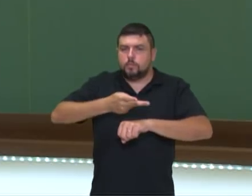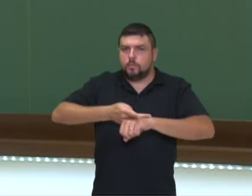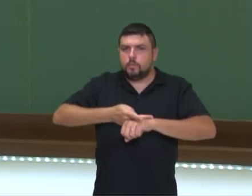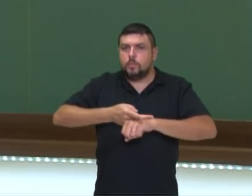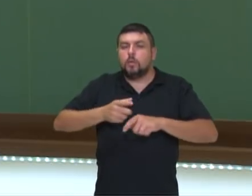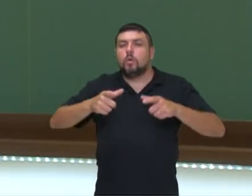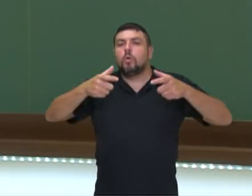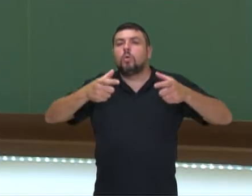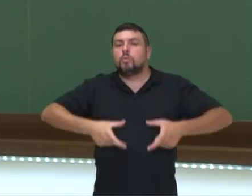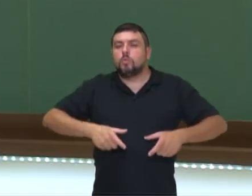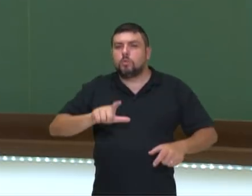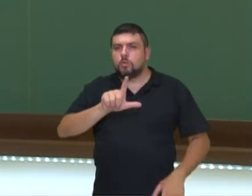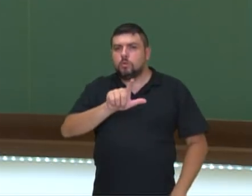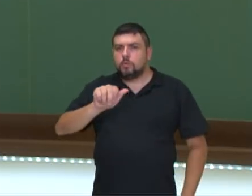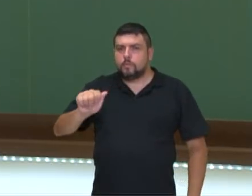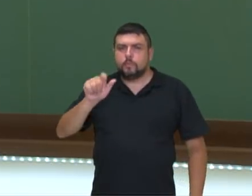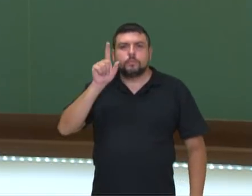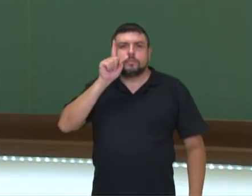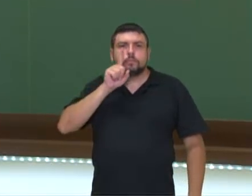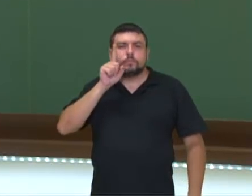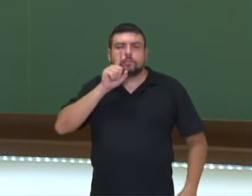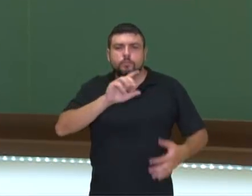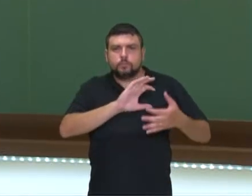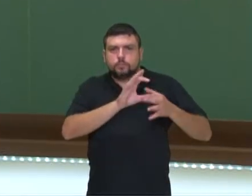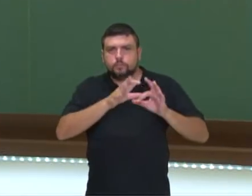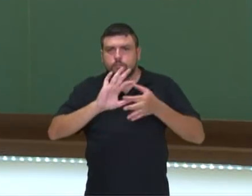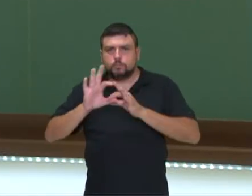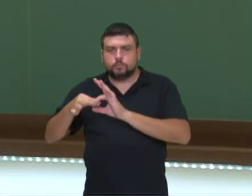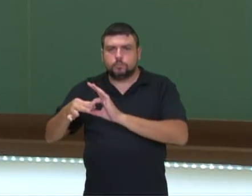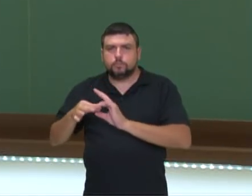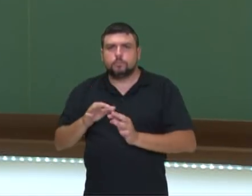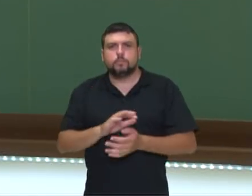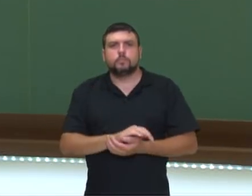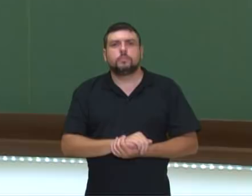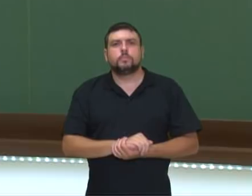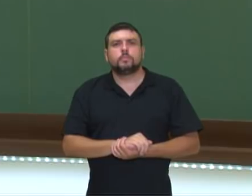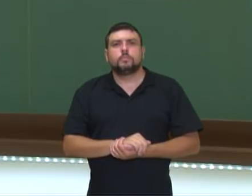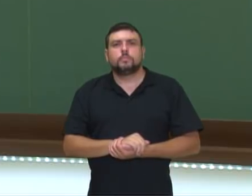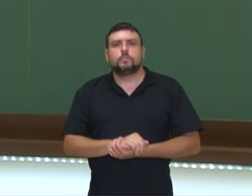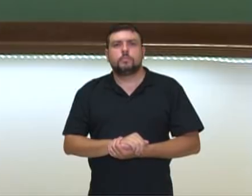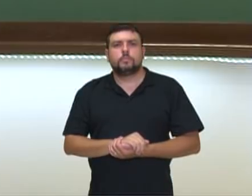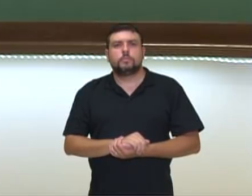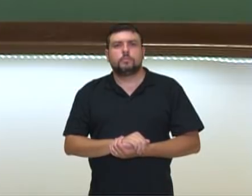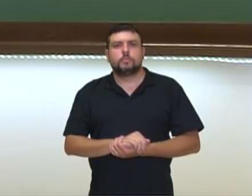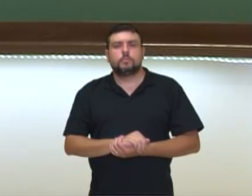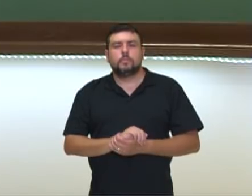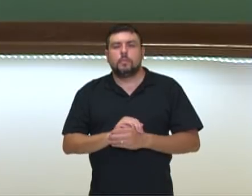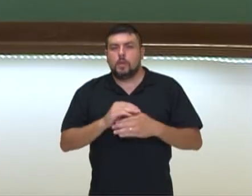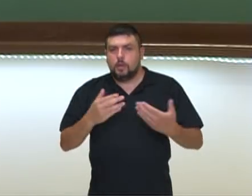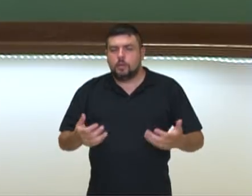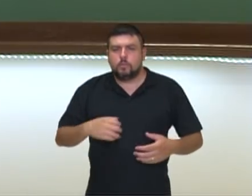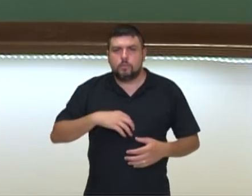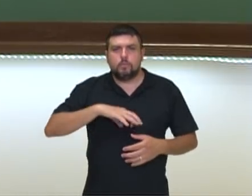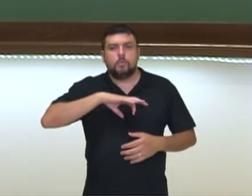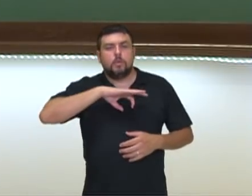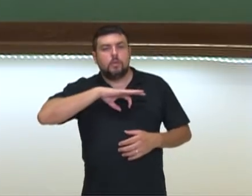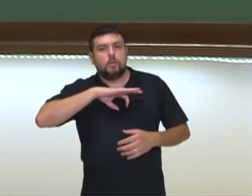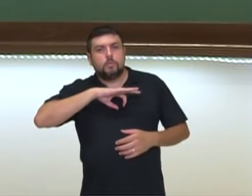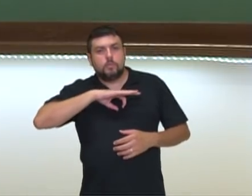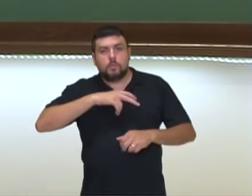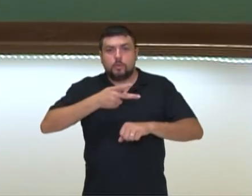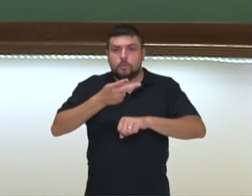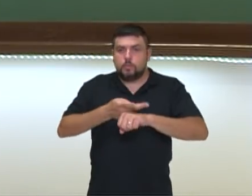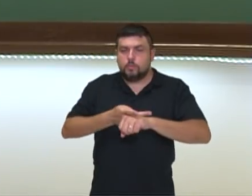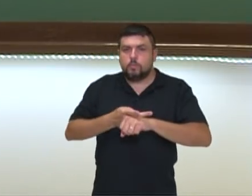seleção ali disputando, né, o torneio. E então por essa medalha de prata, ficou conhecido como a